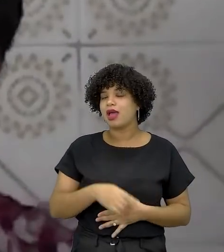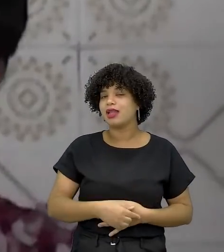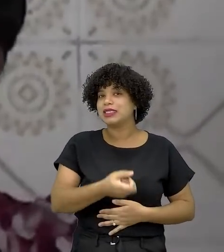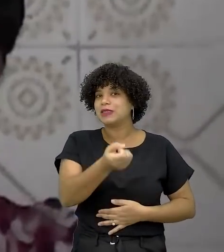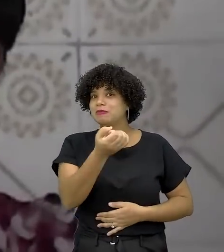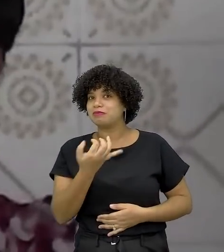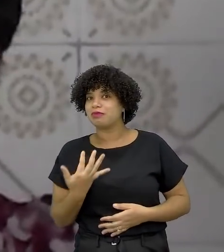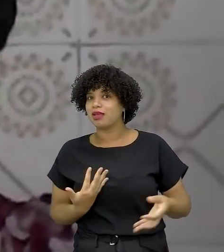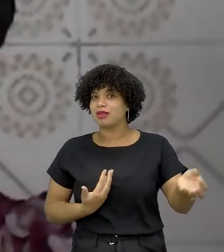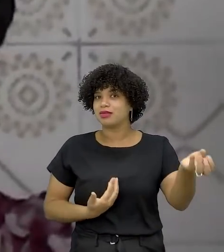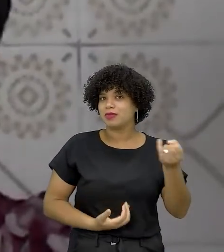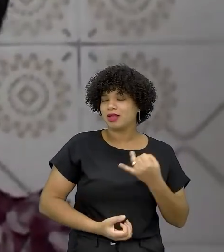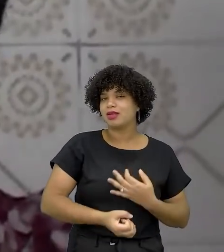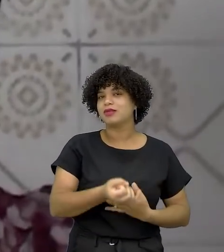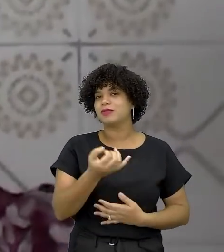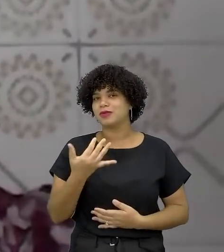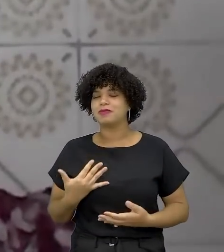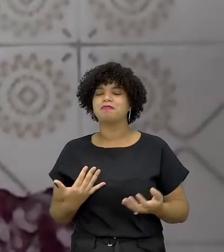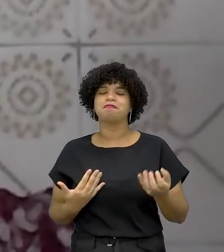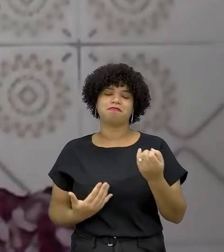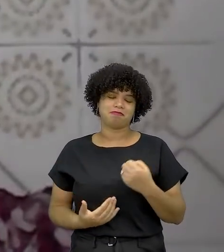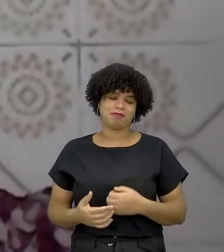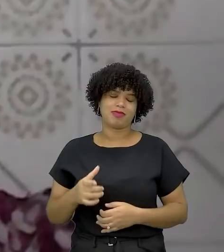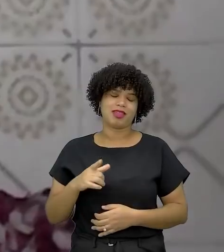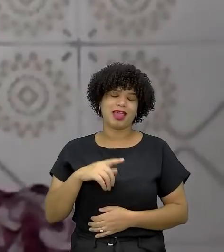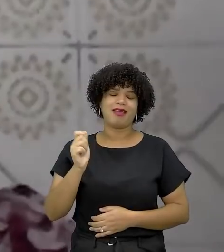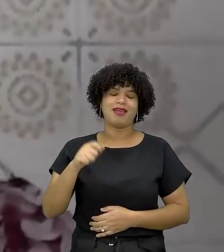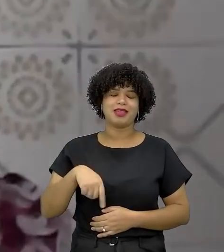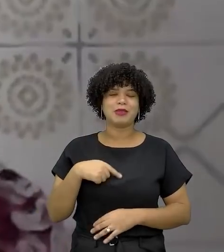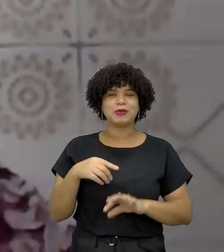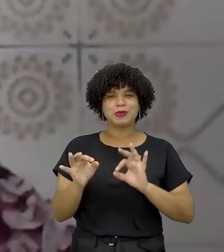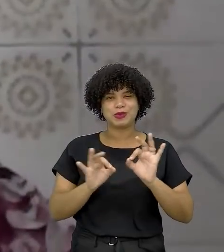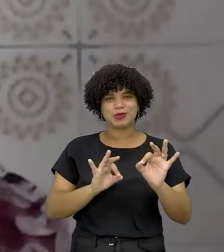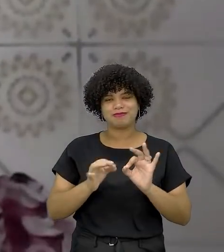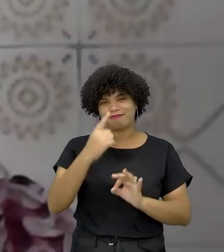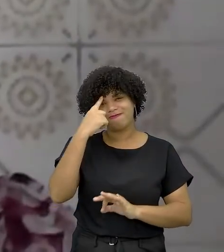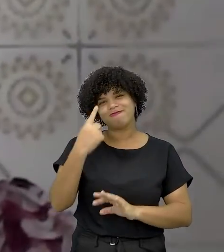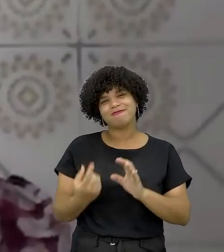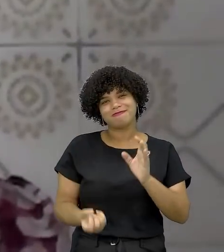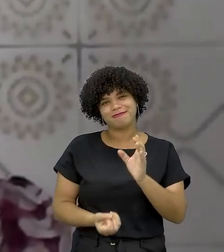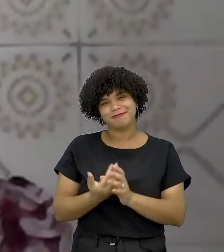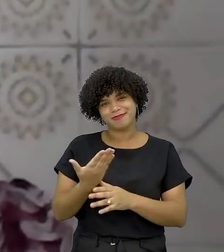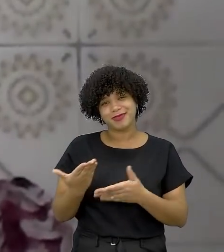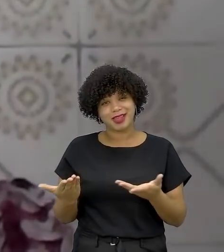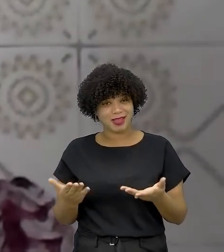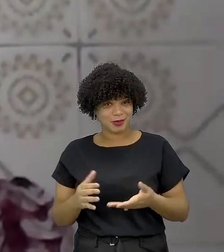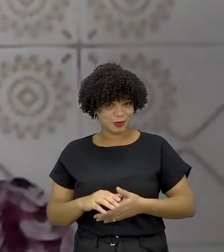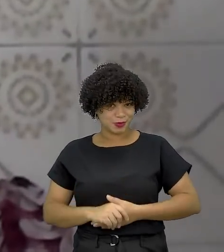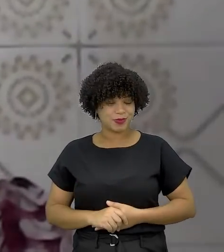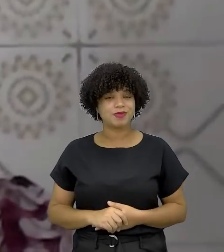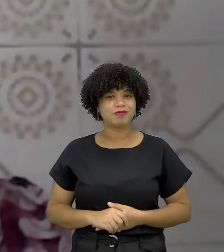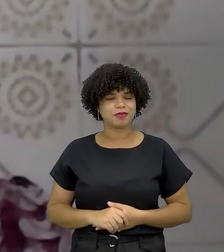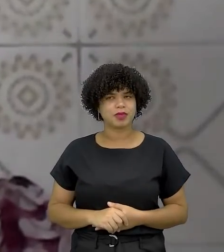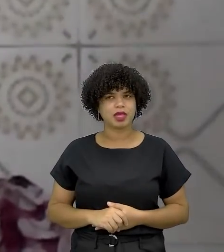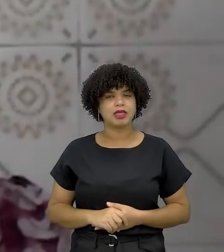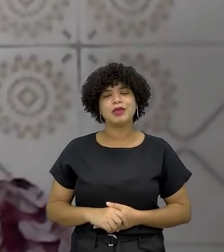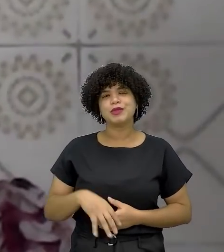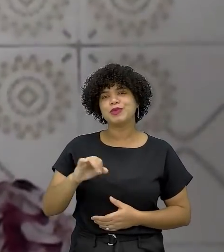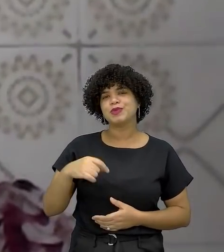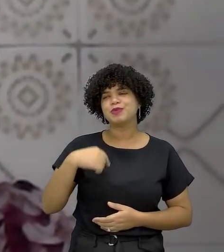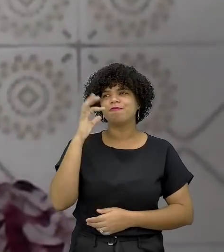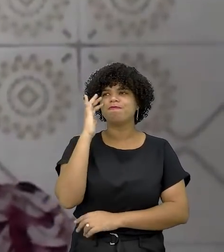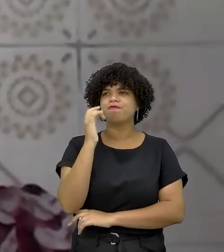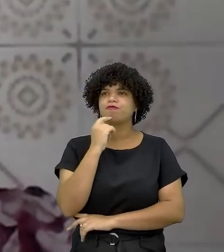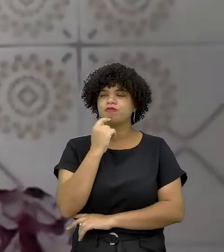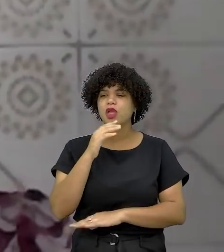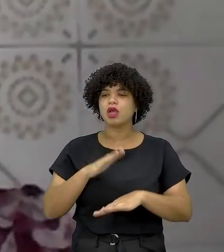em relação a esse projeto. Aí a gente pensa um pouco, né, nessas nossas ações, né, no nosso gerenciamento